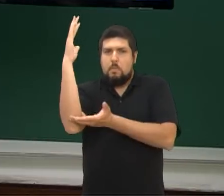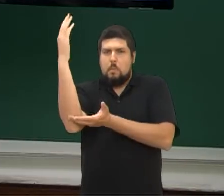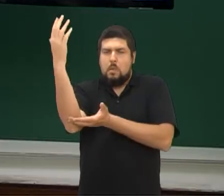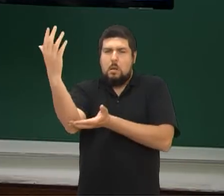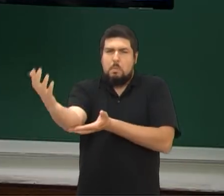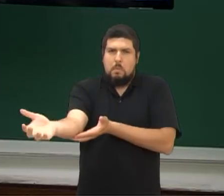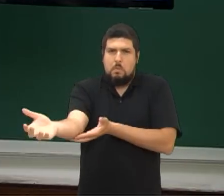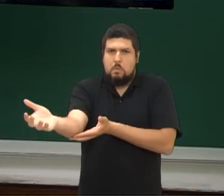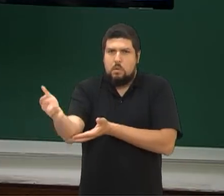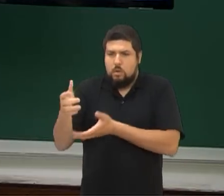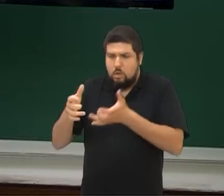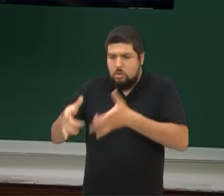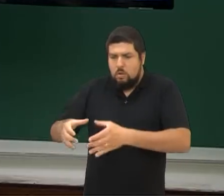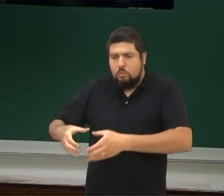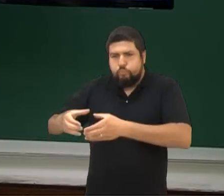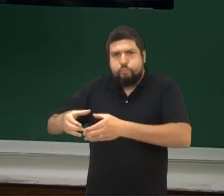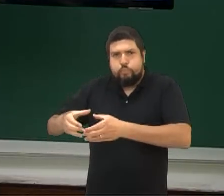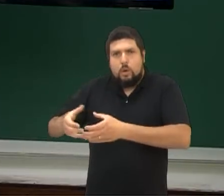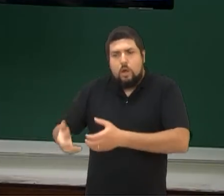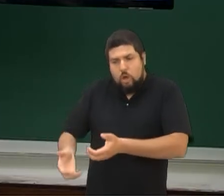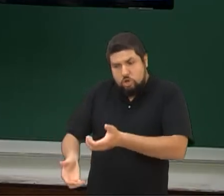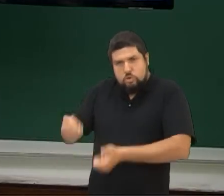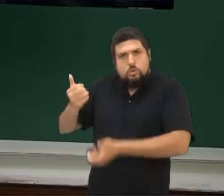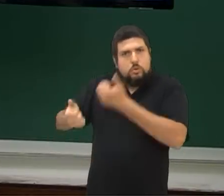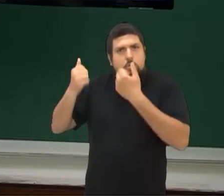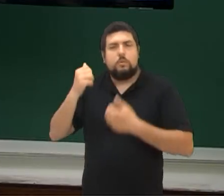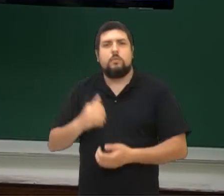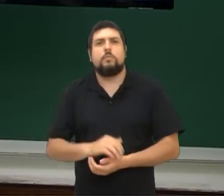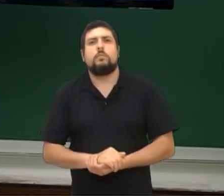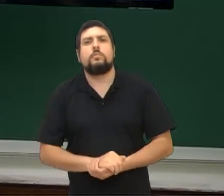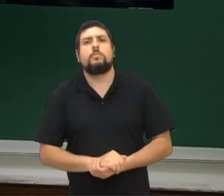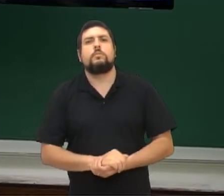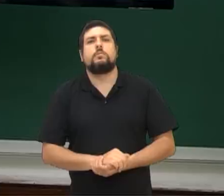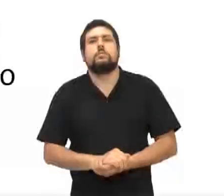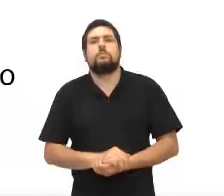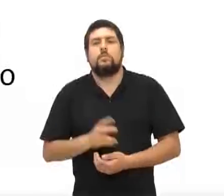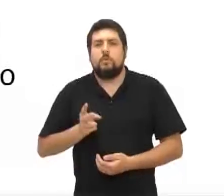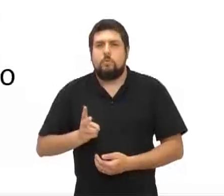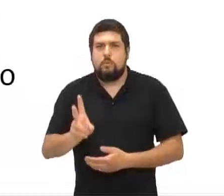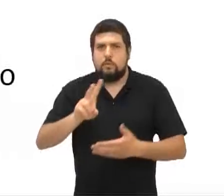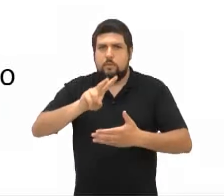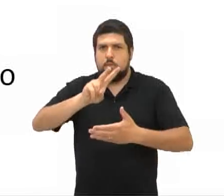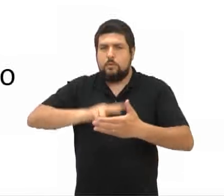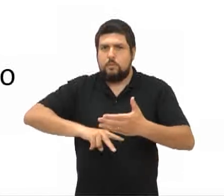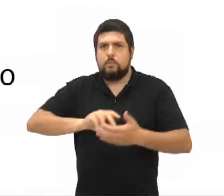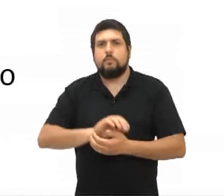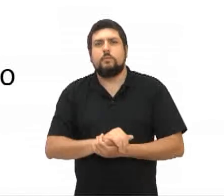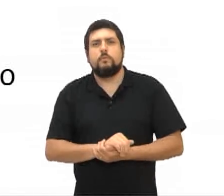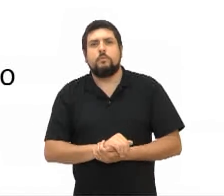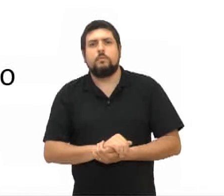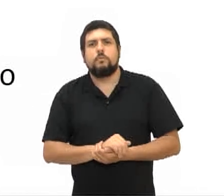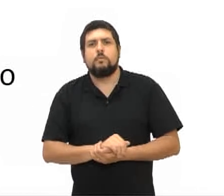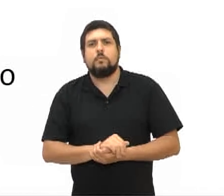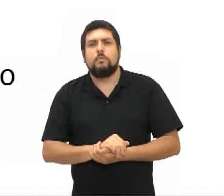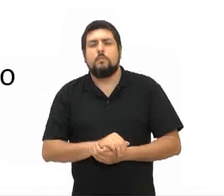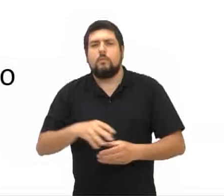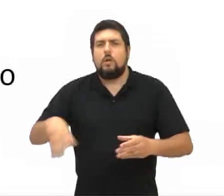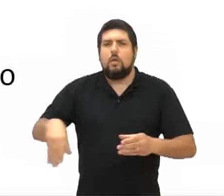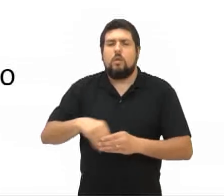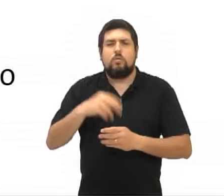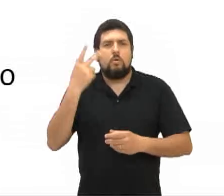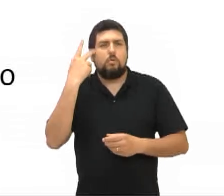solo, né? É isso que quer dizer. Vamos continuar a leitura do texto da Fernanda? Os recursos naturais estão